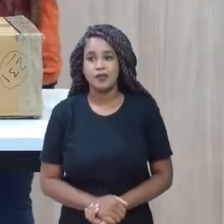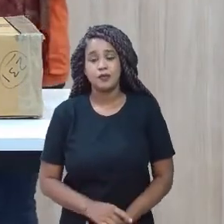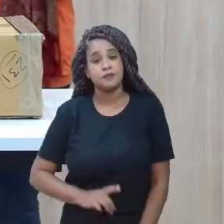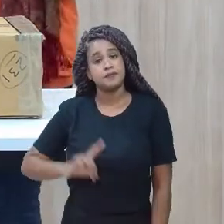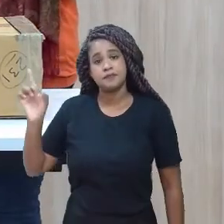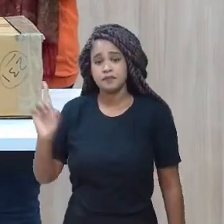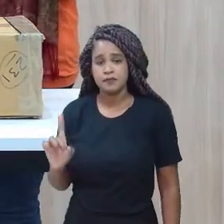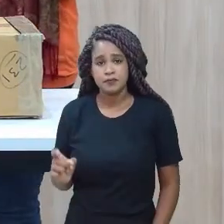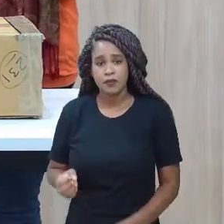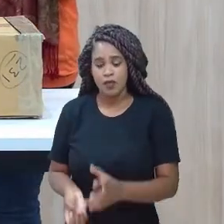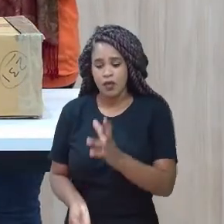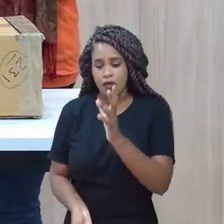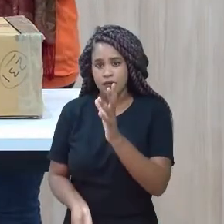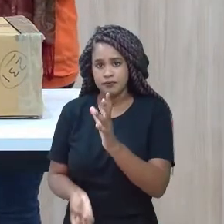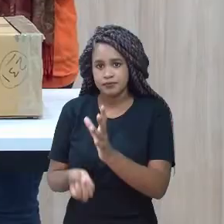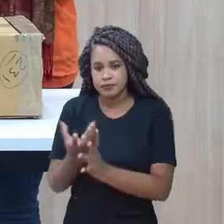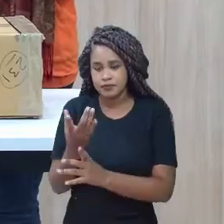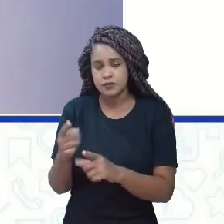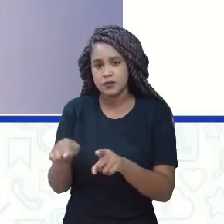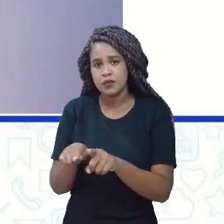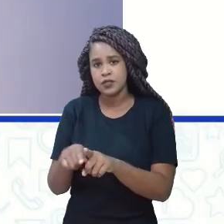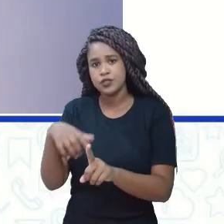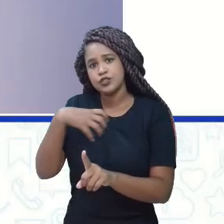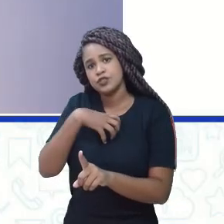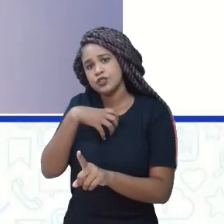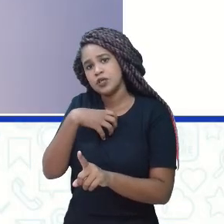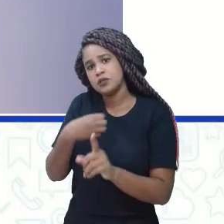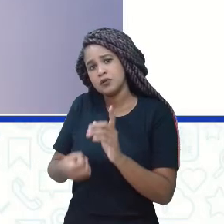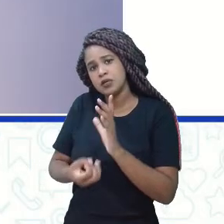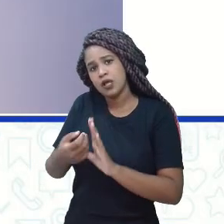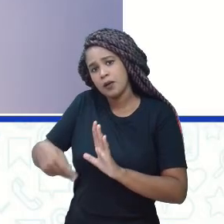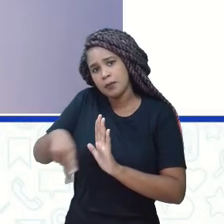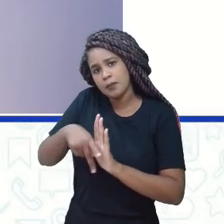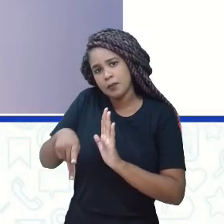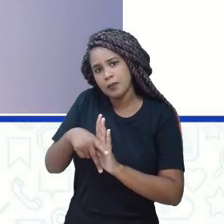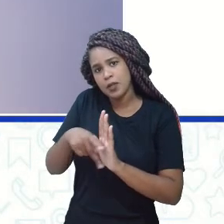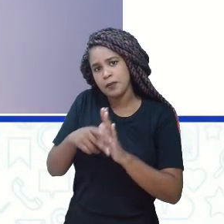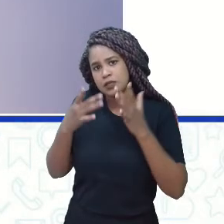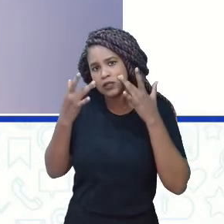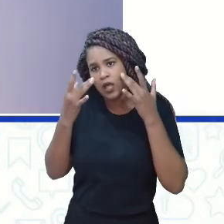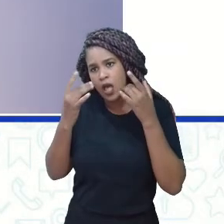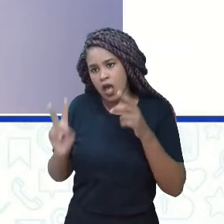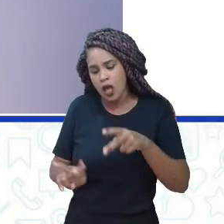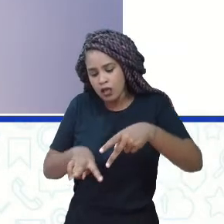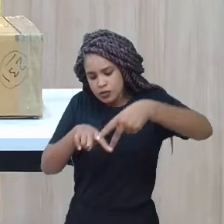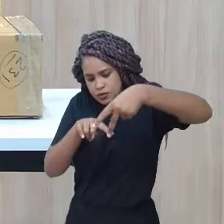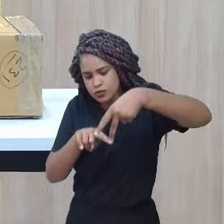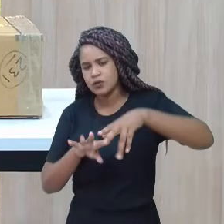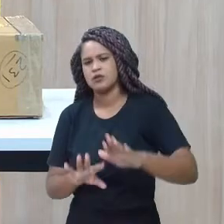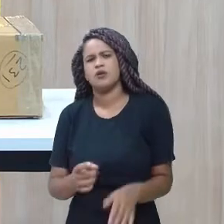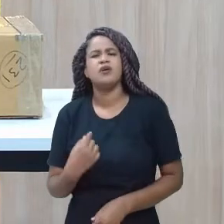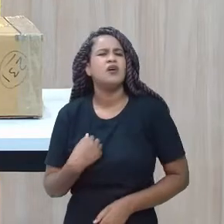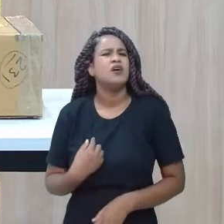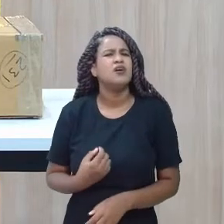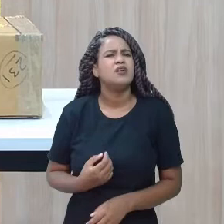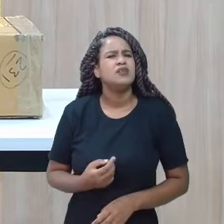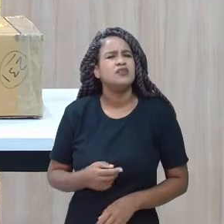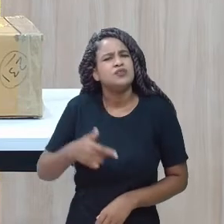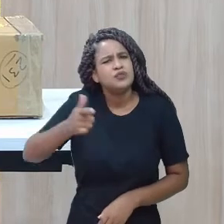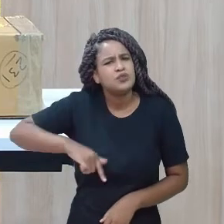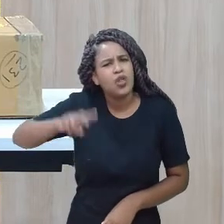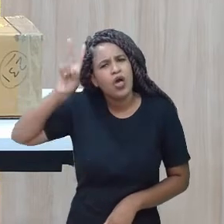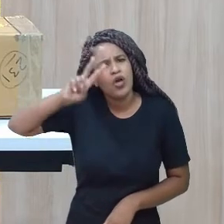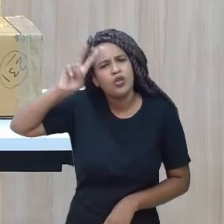Origens e formas de confeccionar o seu próprio teatro de sombras. Professora, origem de novo, a senhora vai contar a história